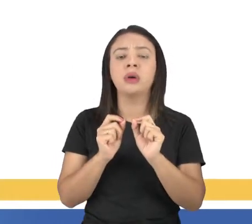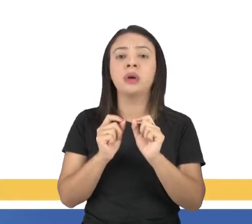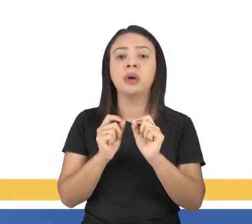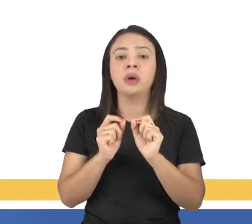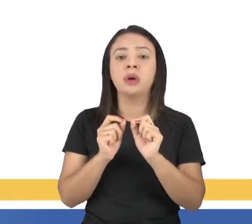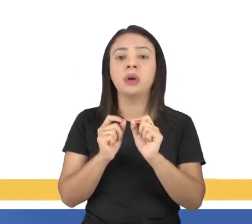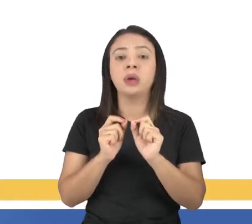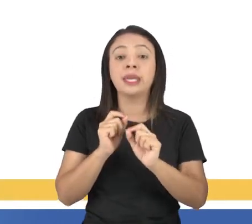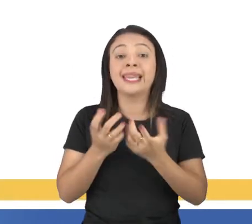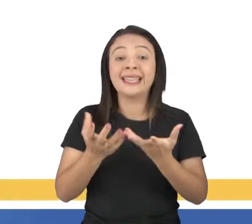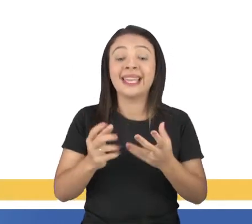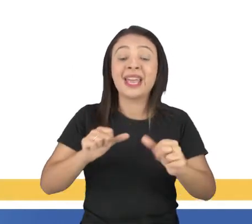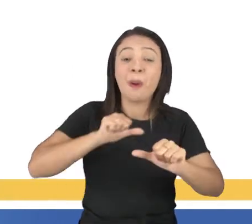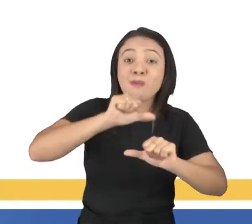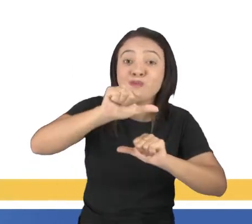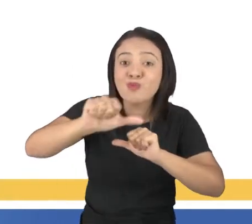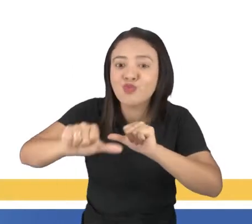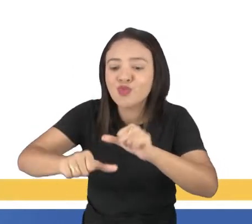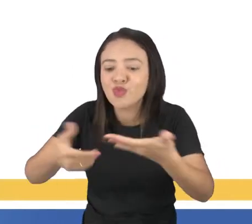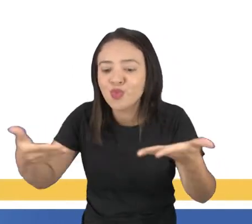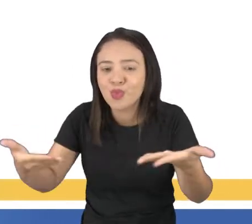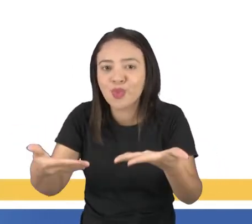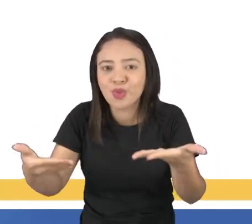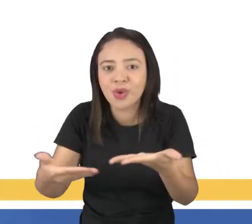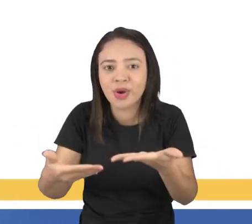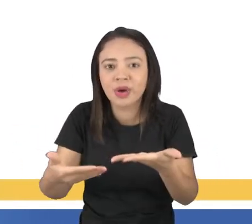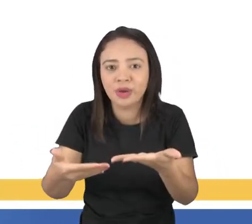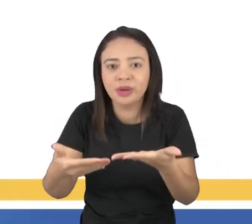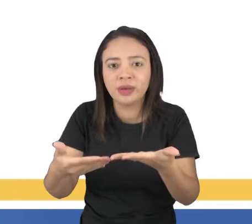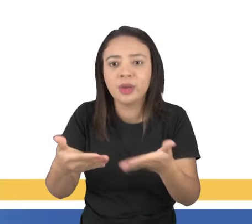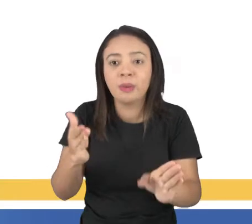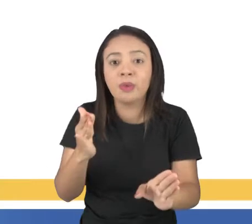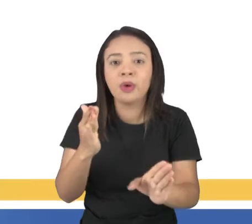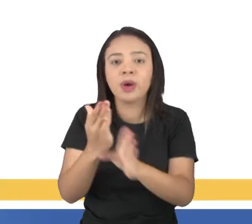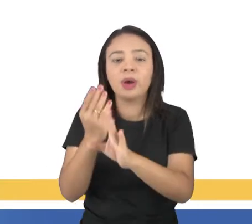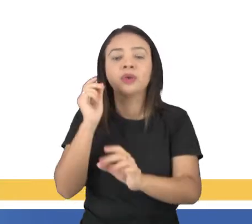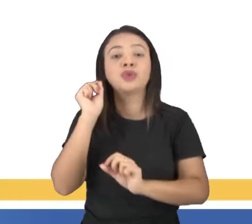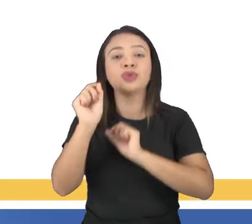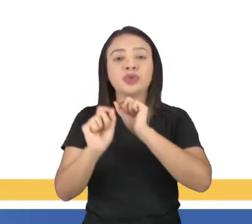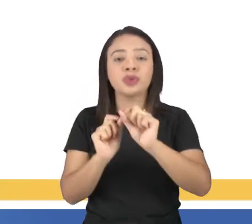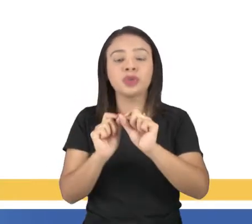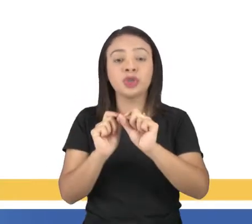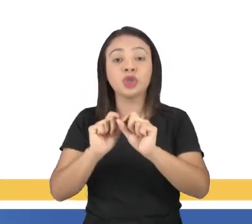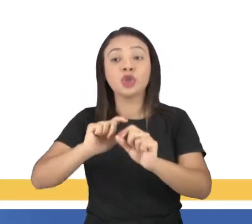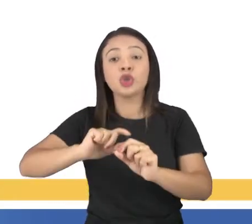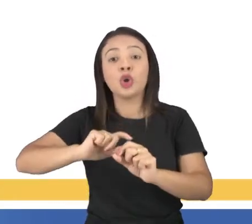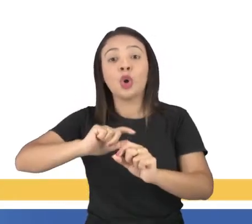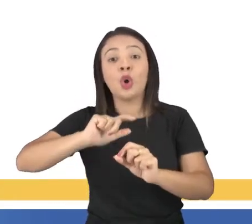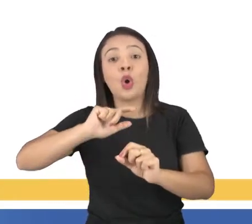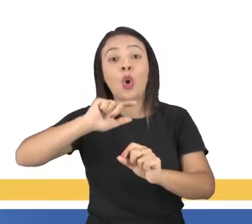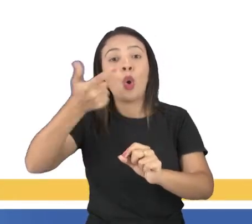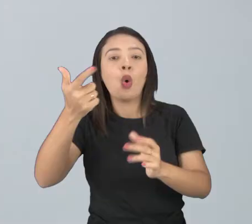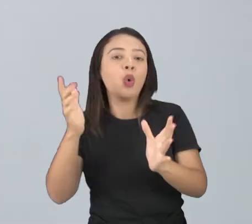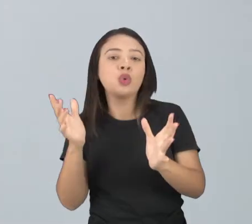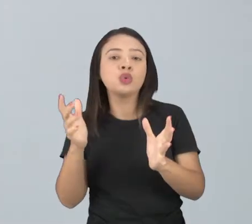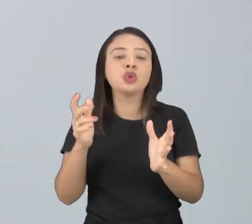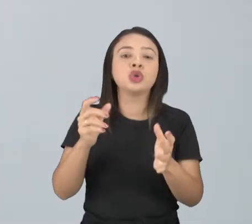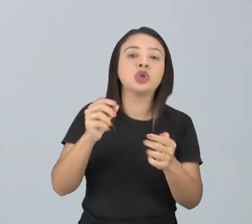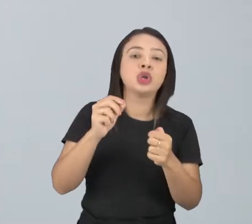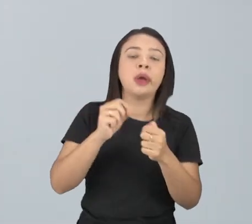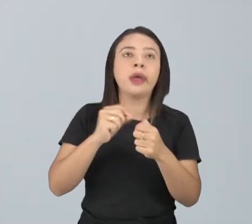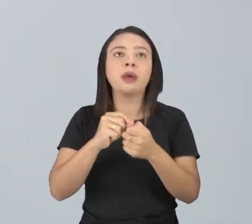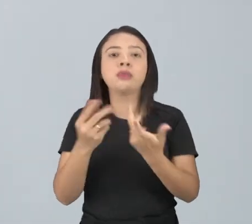efetiva de transformação da realidade em detrimento de atividades exclusivamente especulativas. Ou